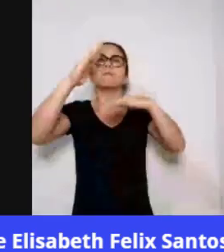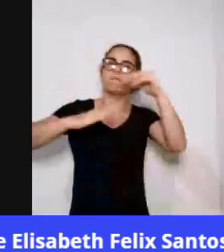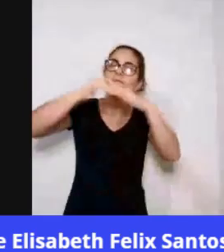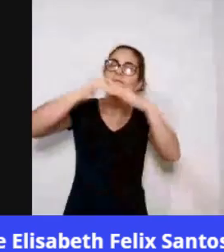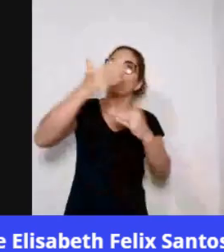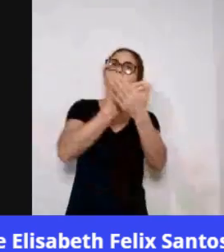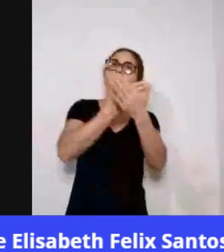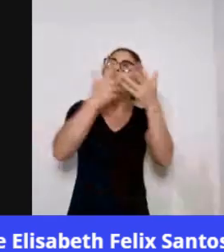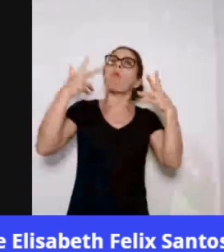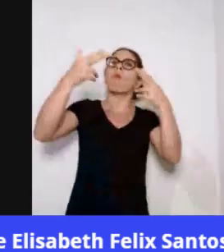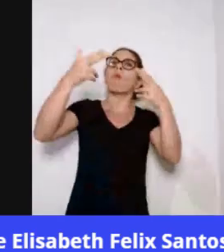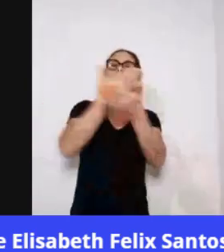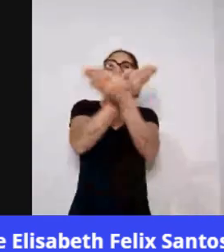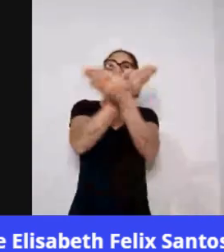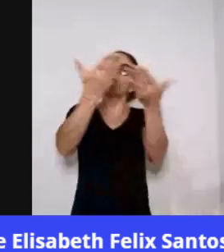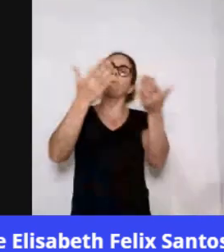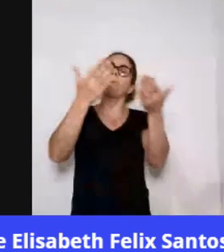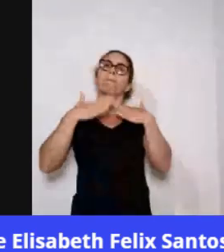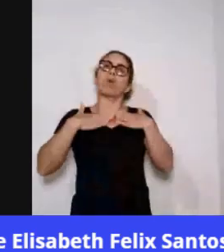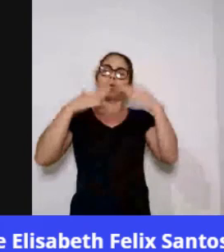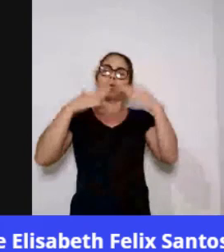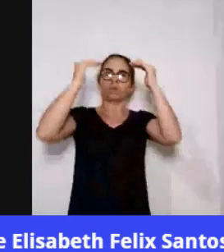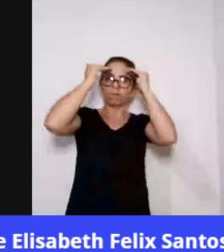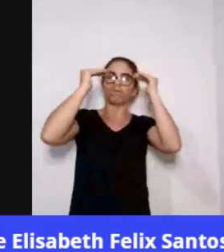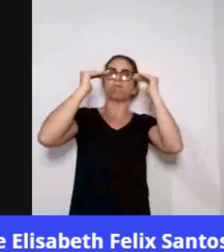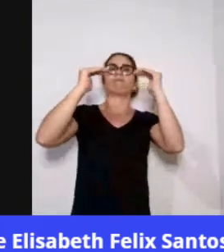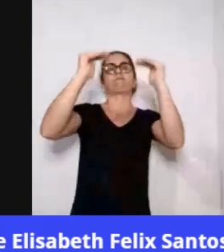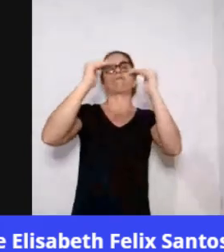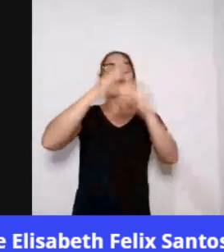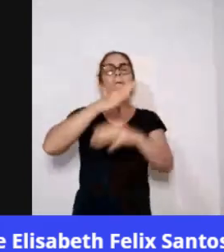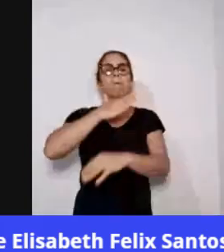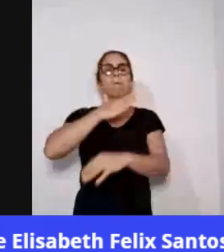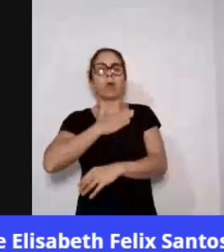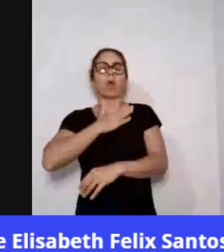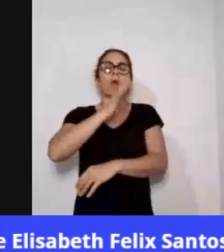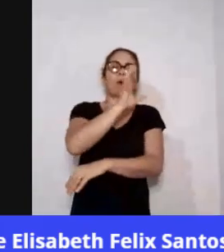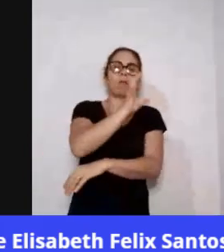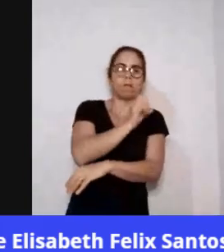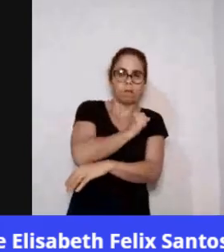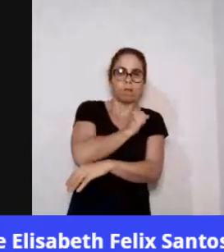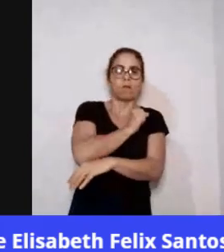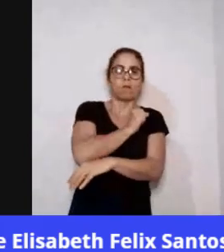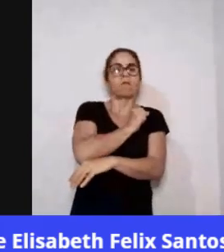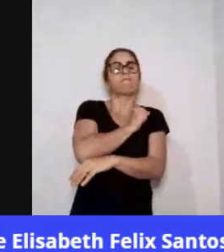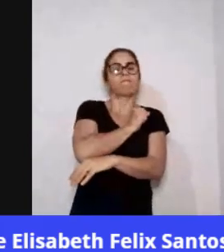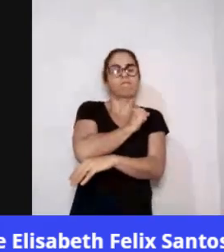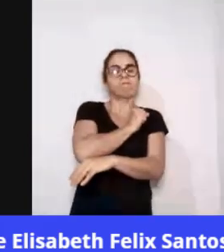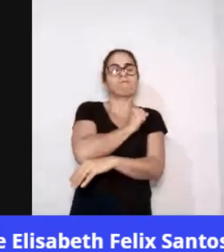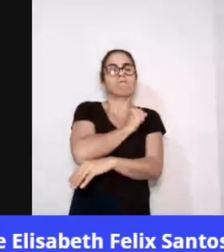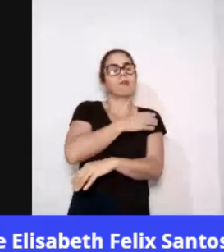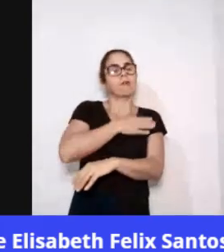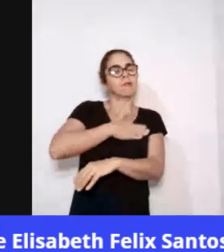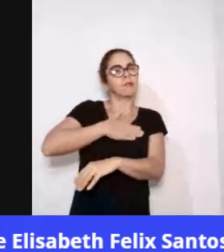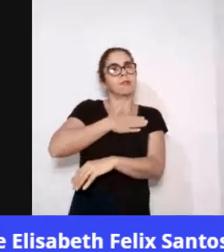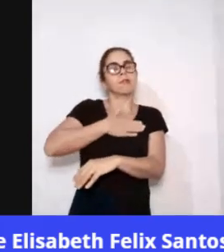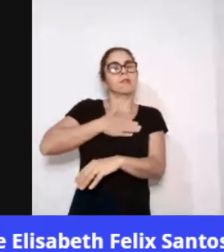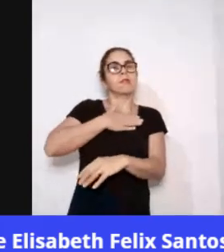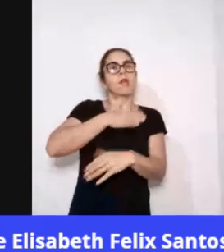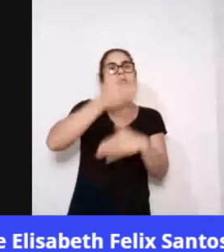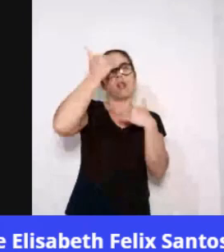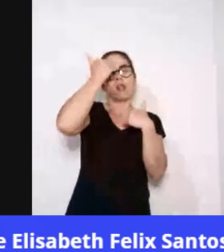do coração, meu respeito, meu amor e meus sinceros